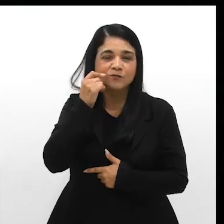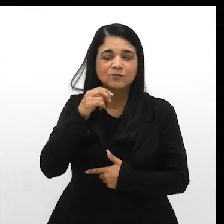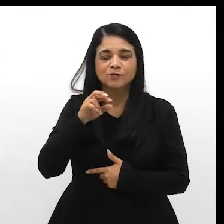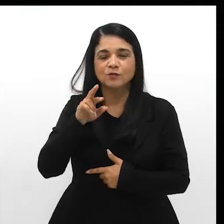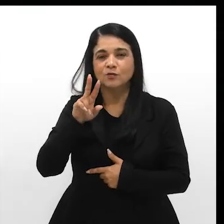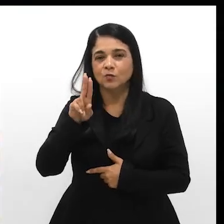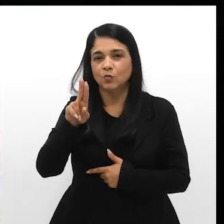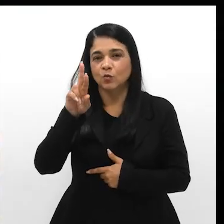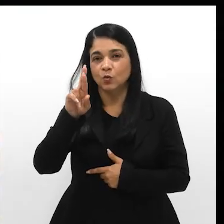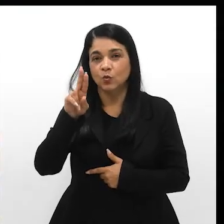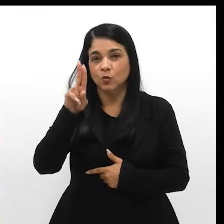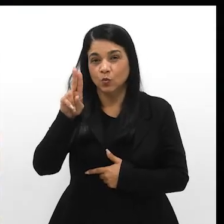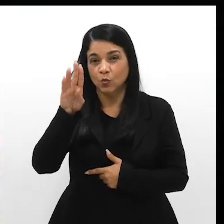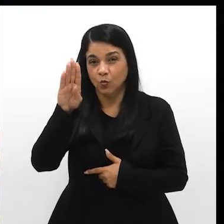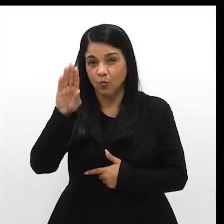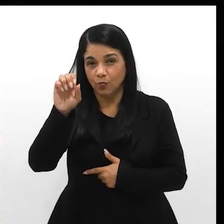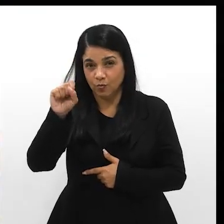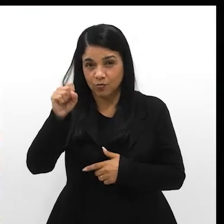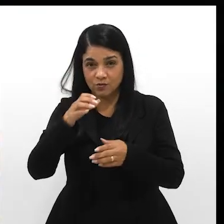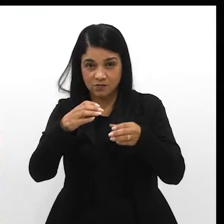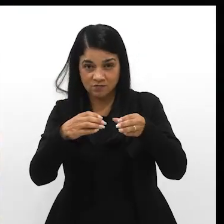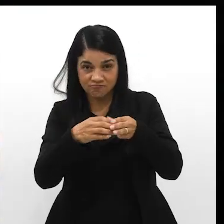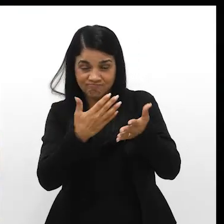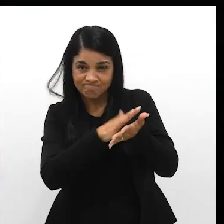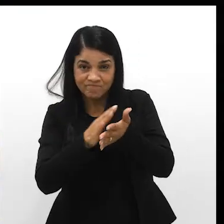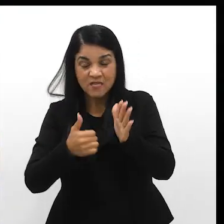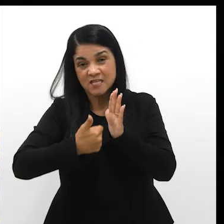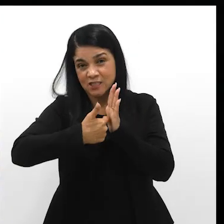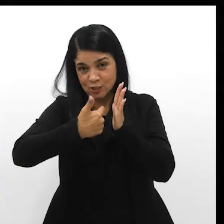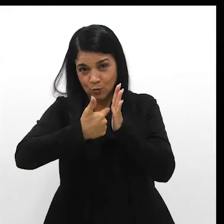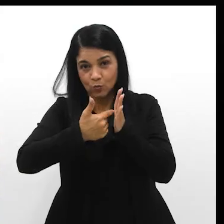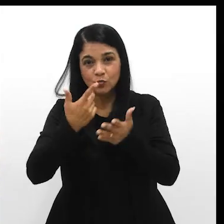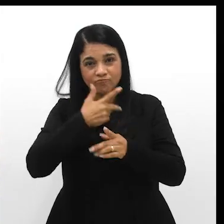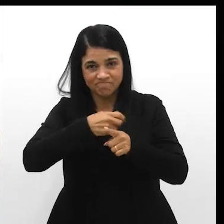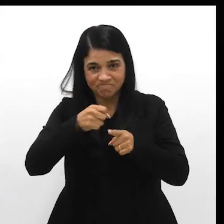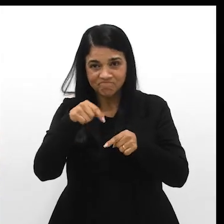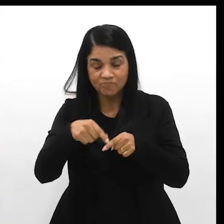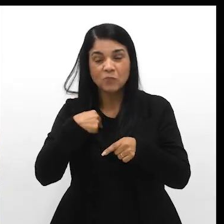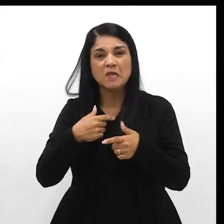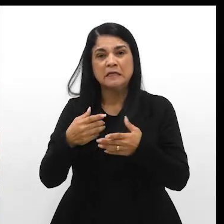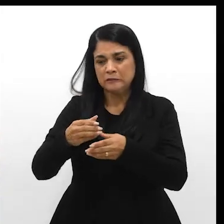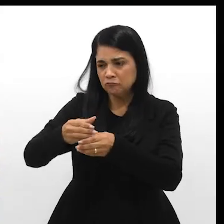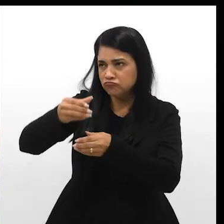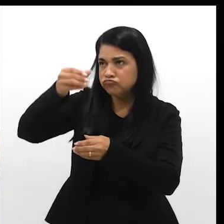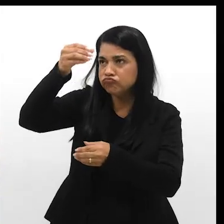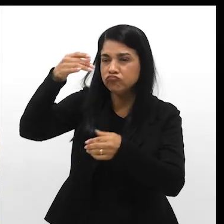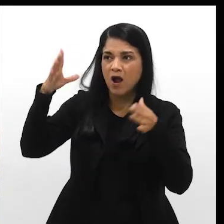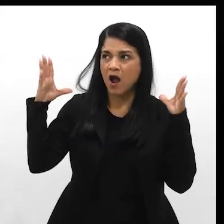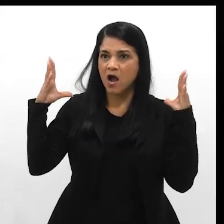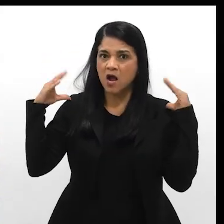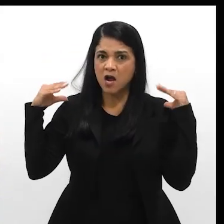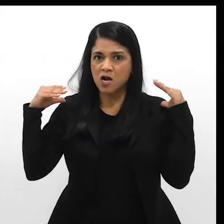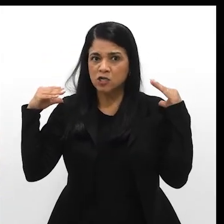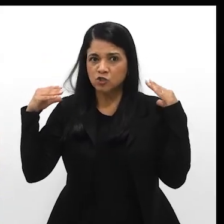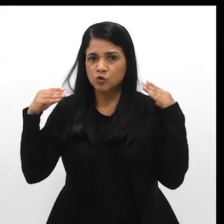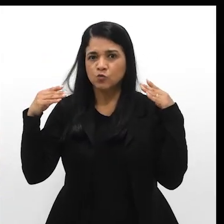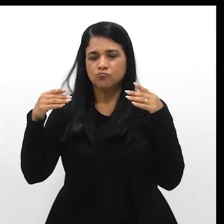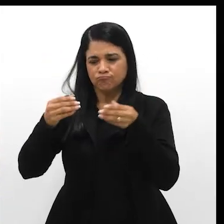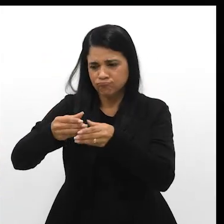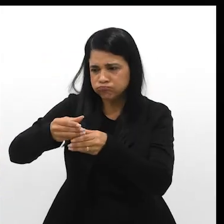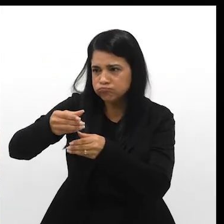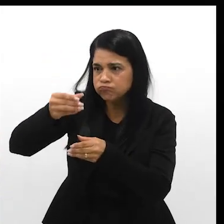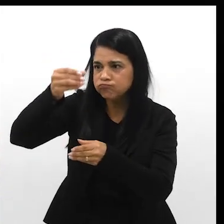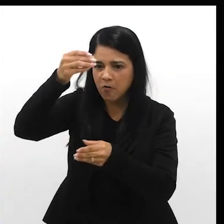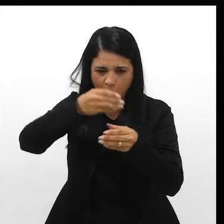os Ratos ficou em segundo lugar. O Max queria fazer um anjo barroco alto, coisa e tal, parará, parará.